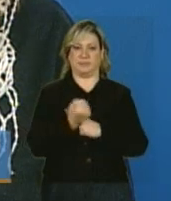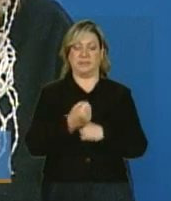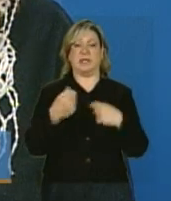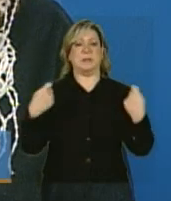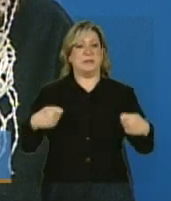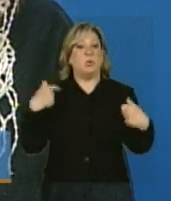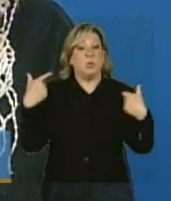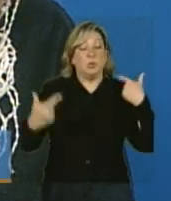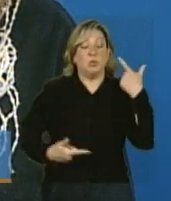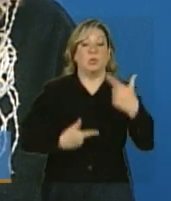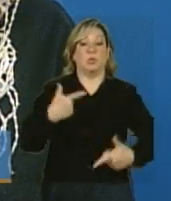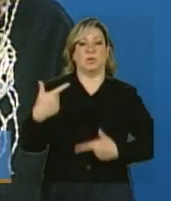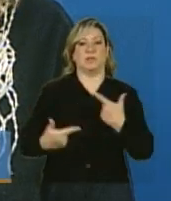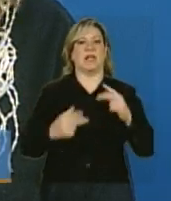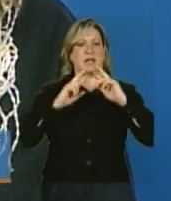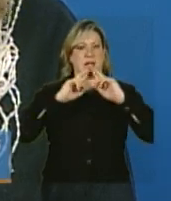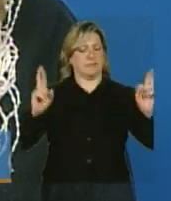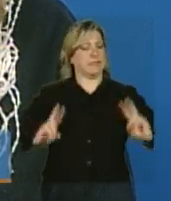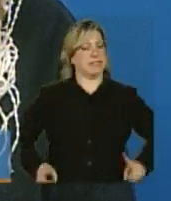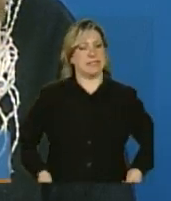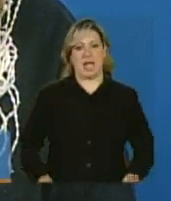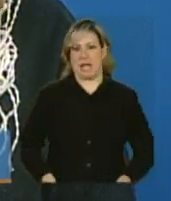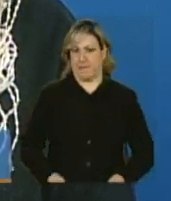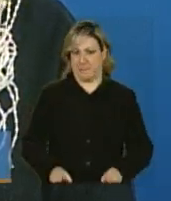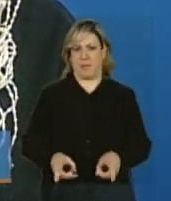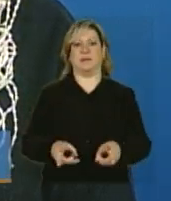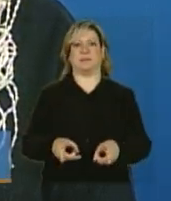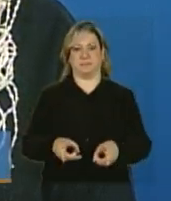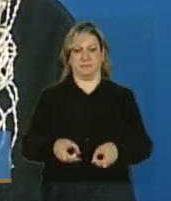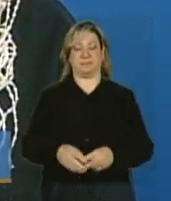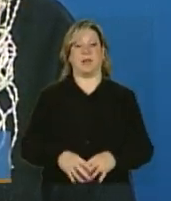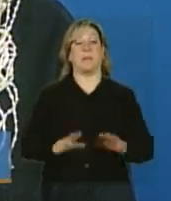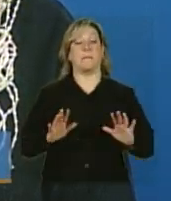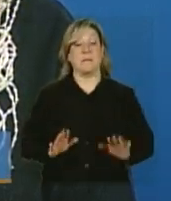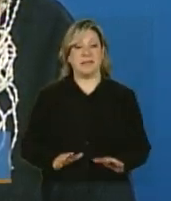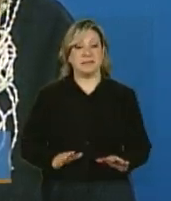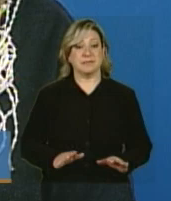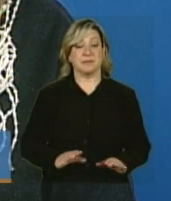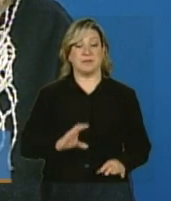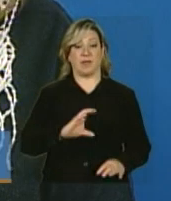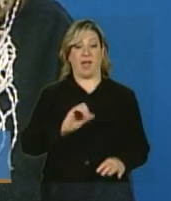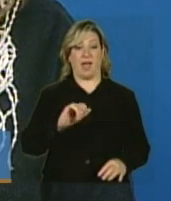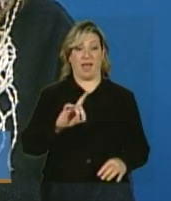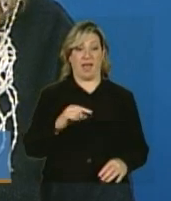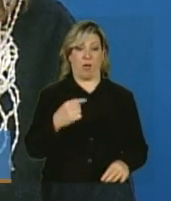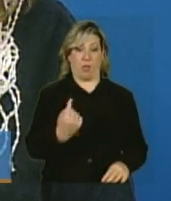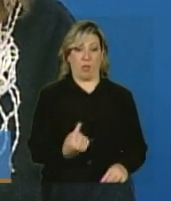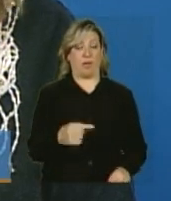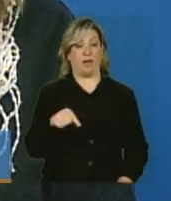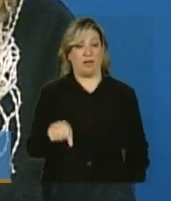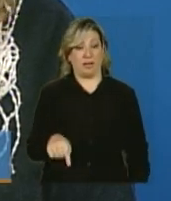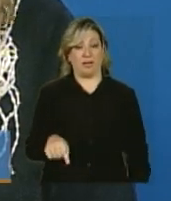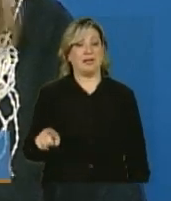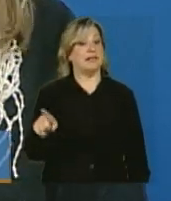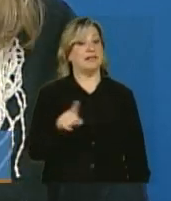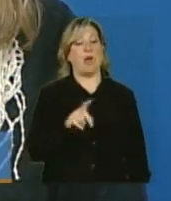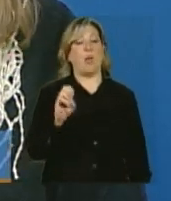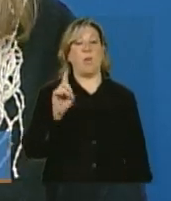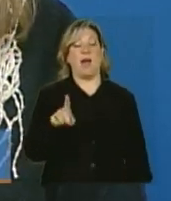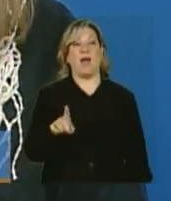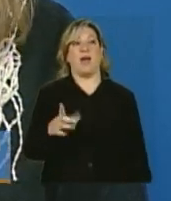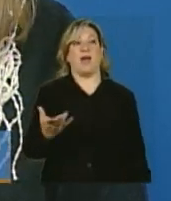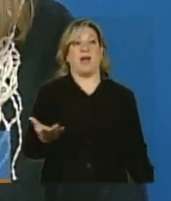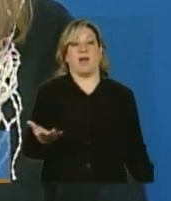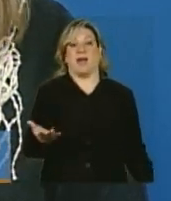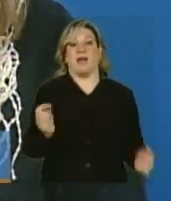ser combatido e denunciado sempre. Só que o cadastro único não é